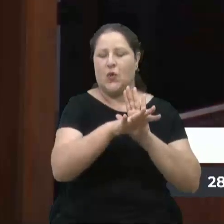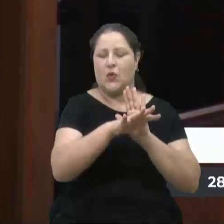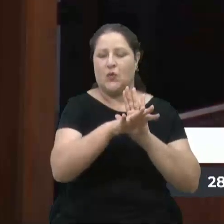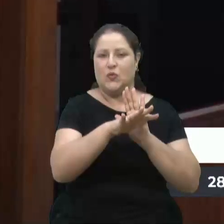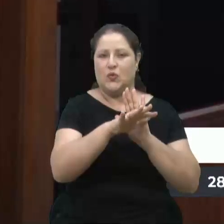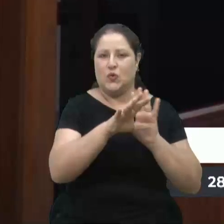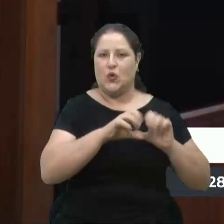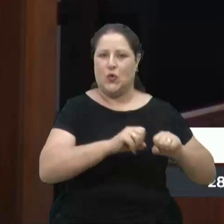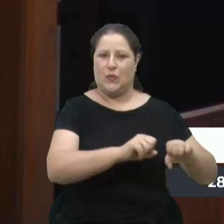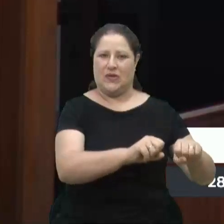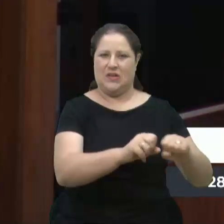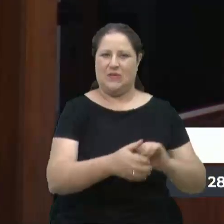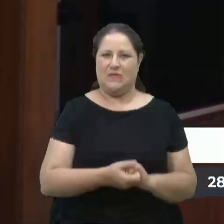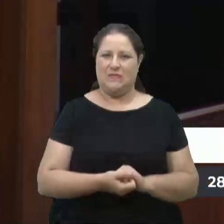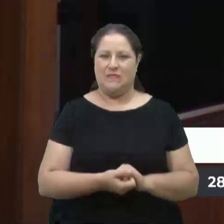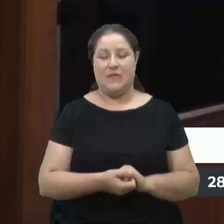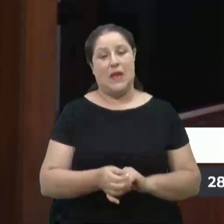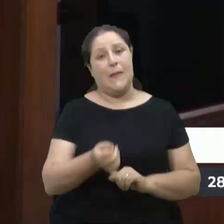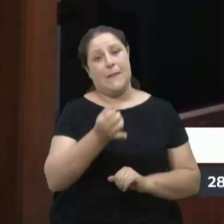Por exemplo,